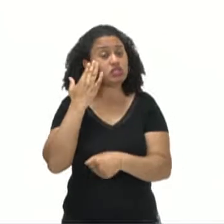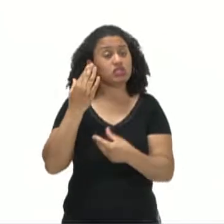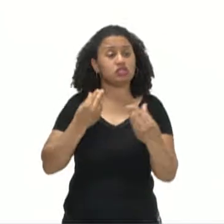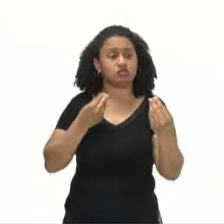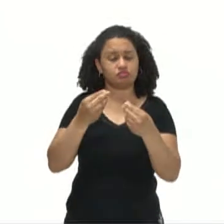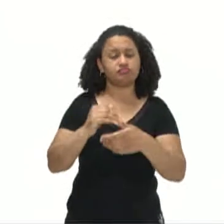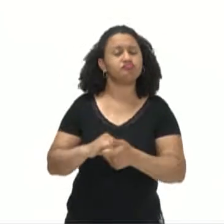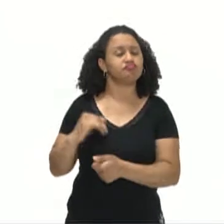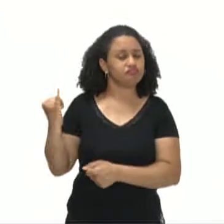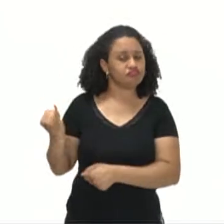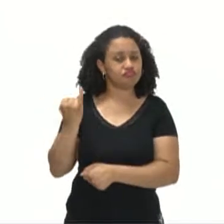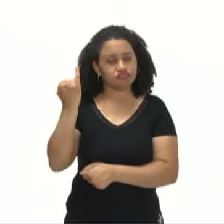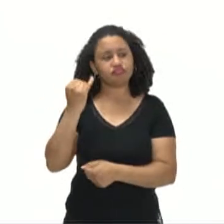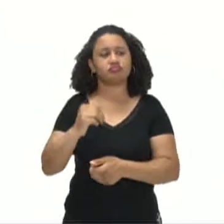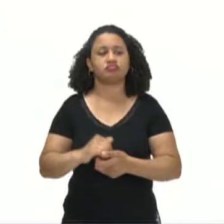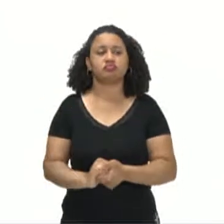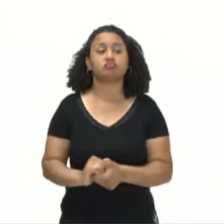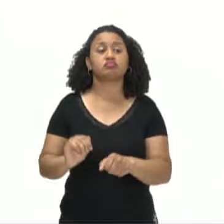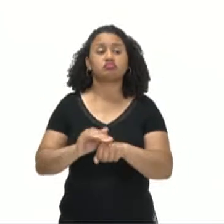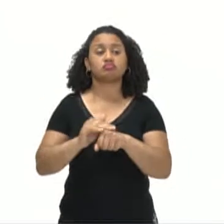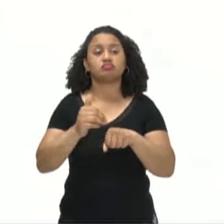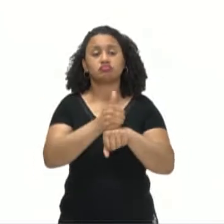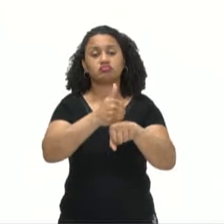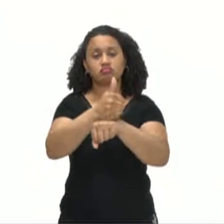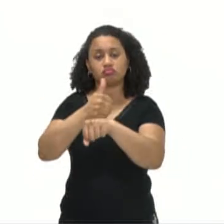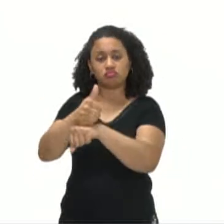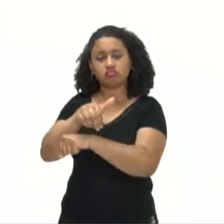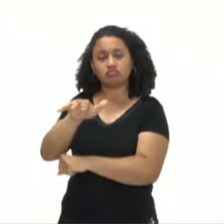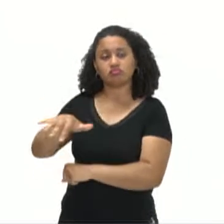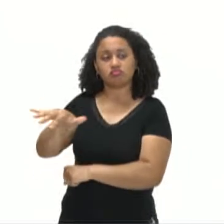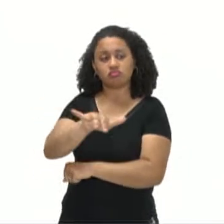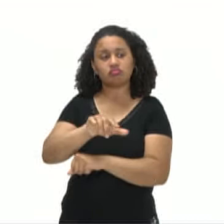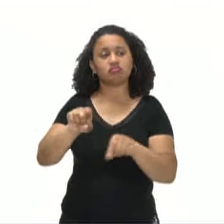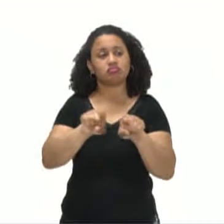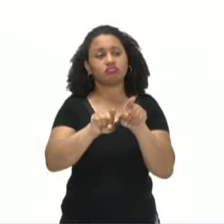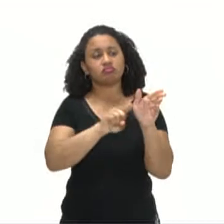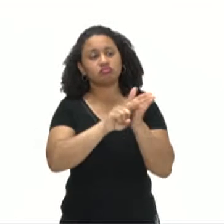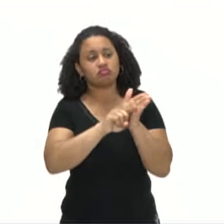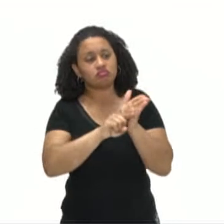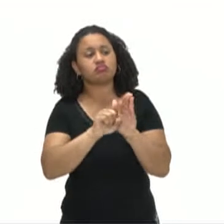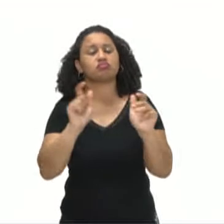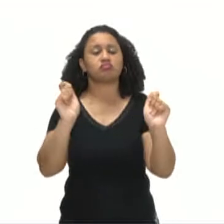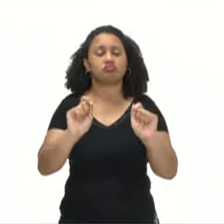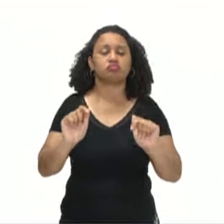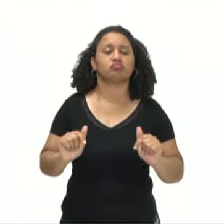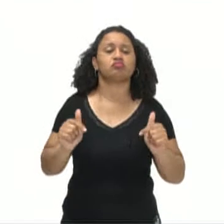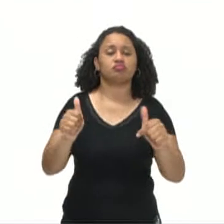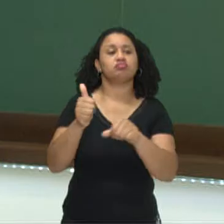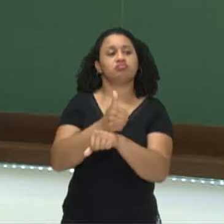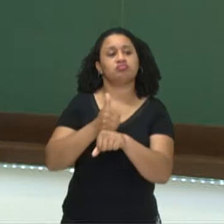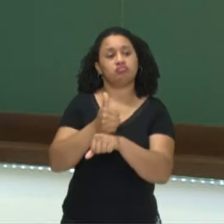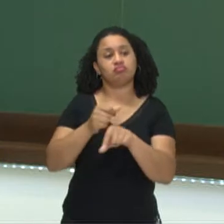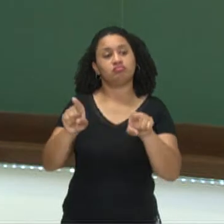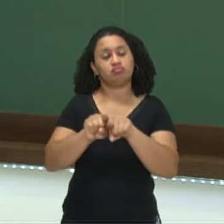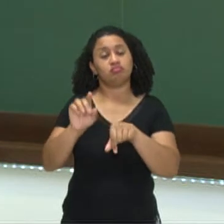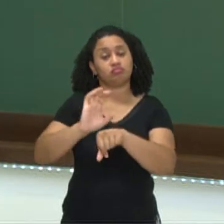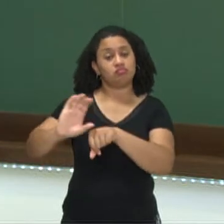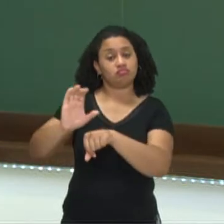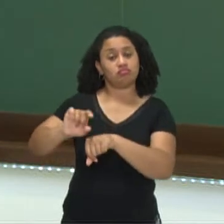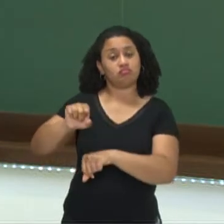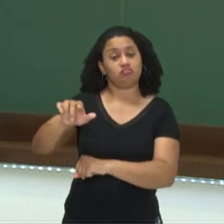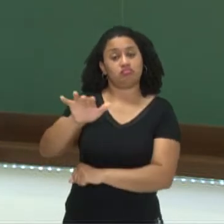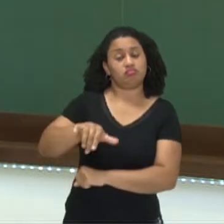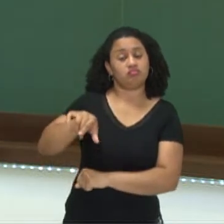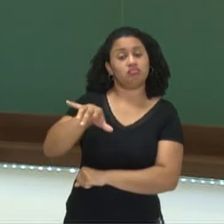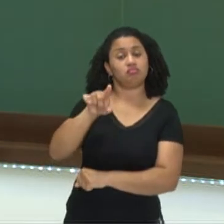Muito importante. Converse com profissionais da área, pesquise sobre possibilidades de atuação profissional e sobre cursos na área que você